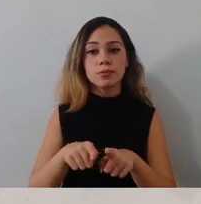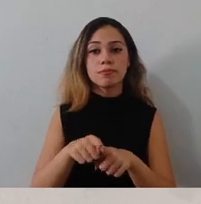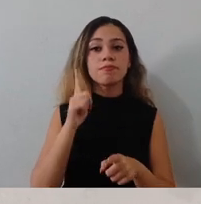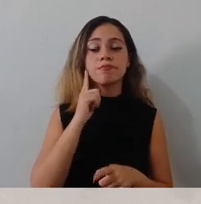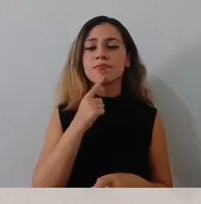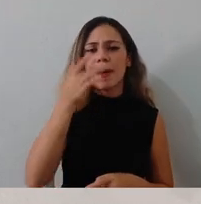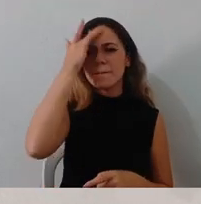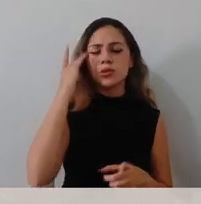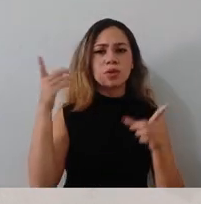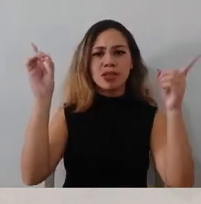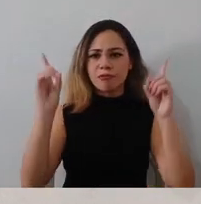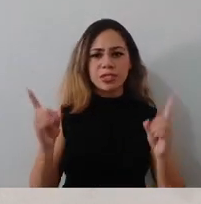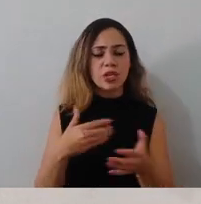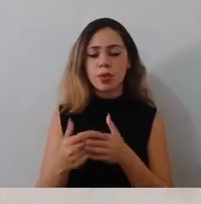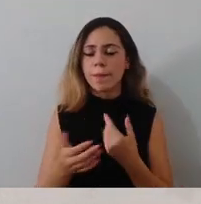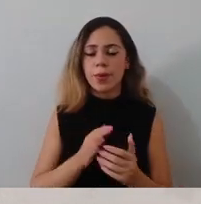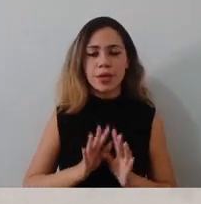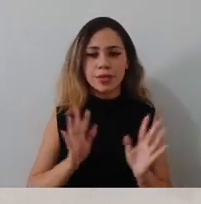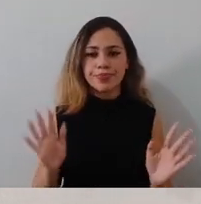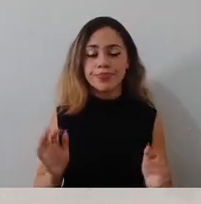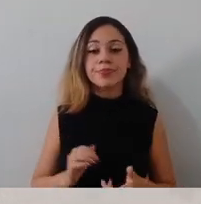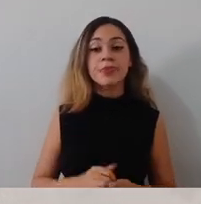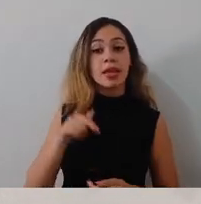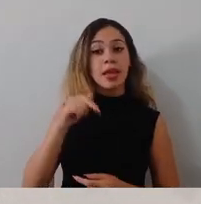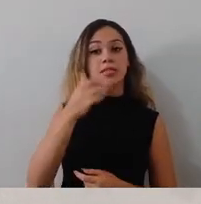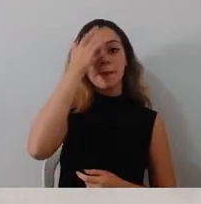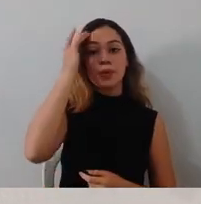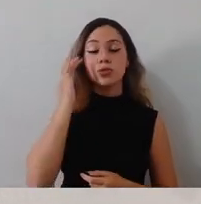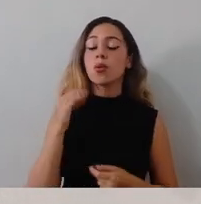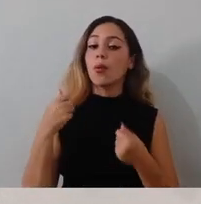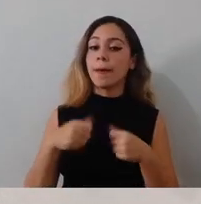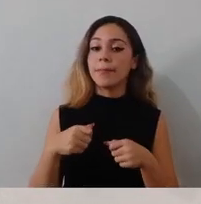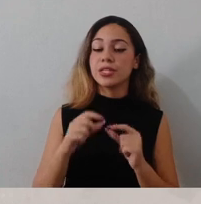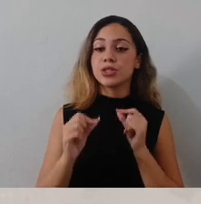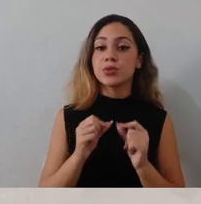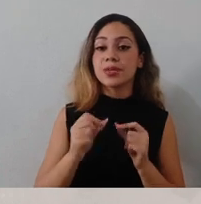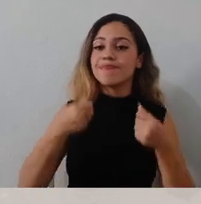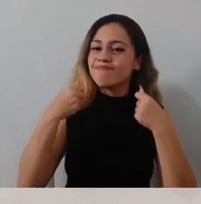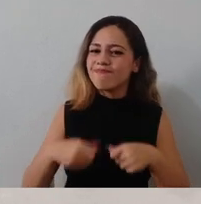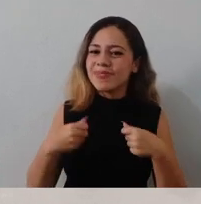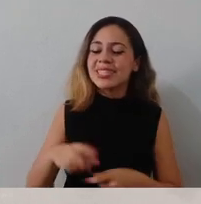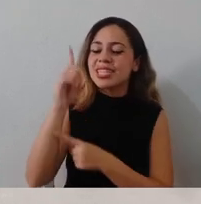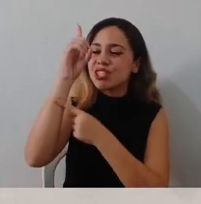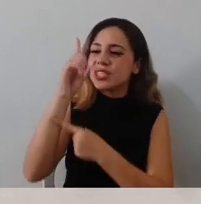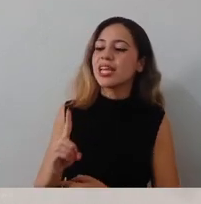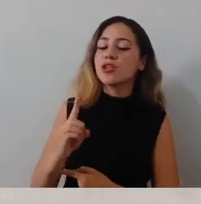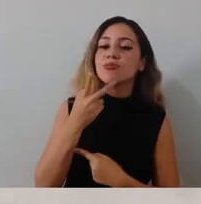surda, deficiente auditiva, pessoa com deficiência, não importa. Essa pessoa que recebeu esse atendimento tem que